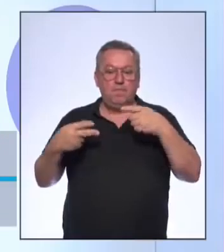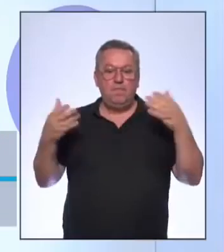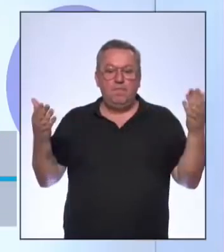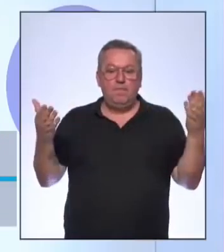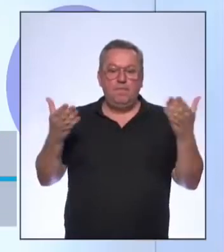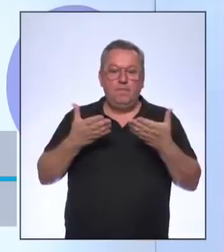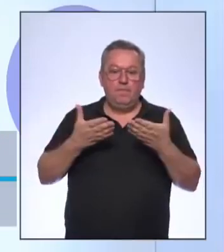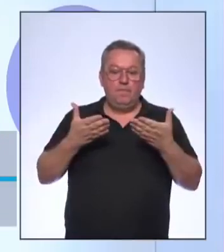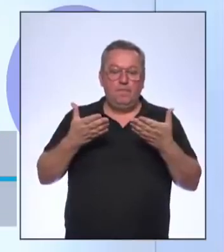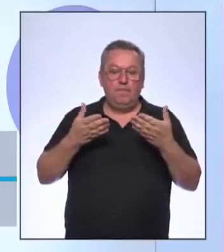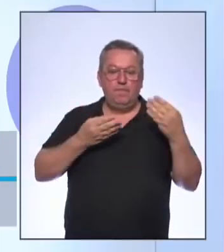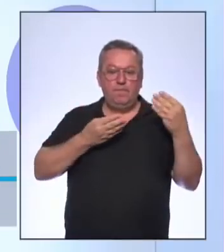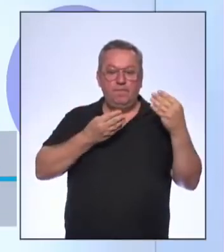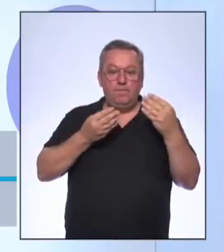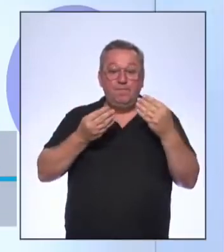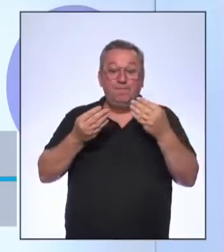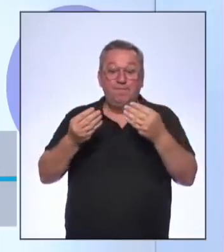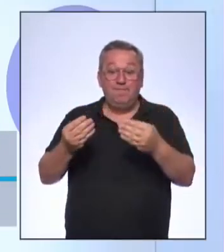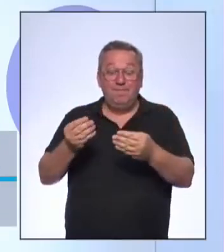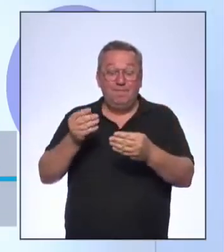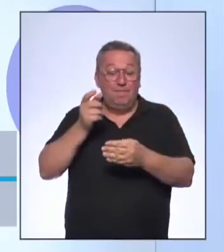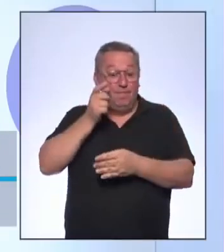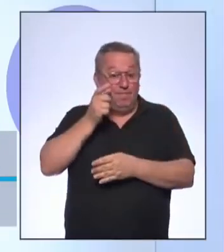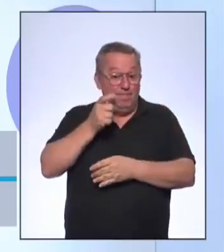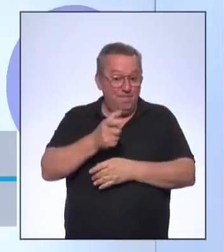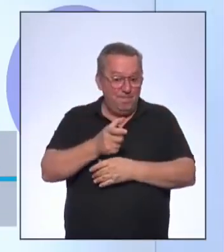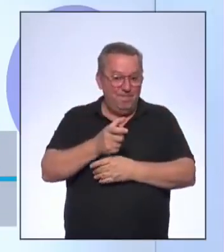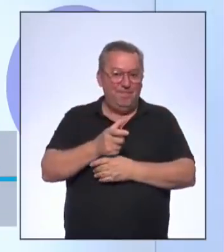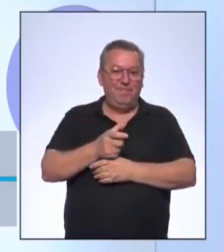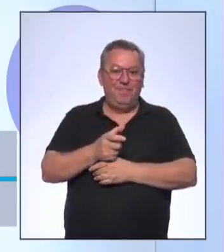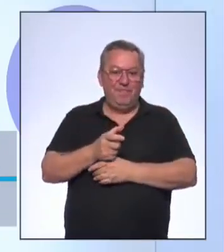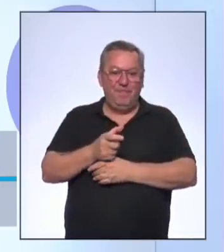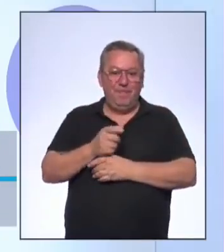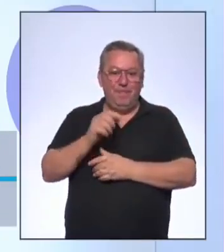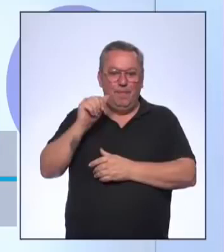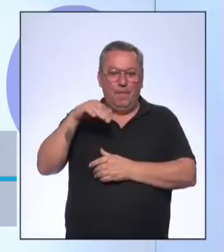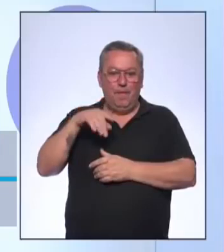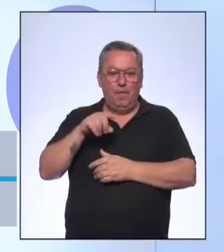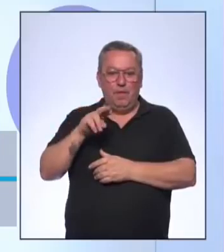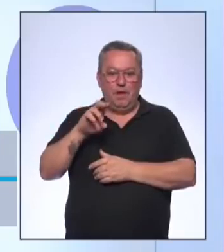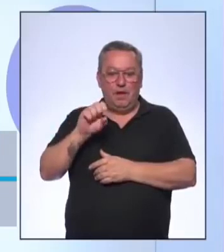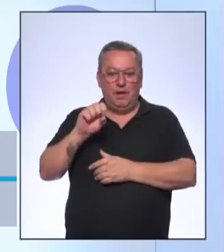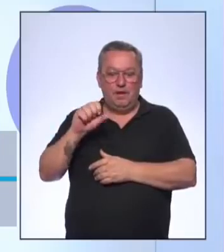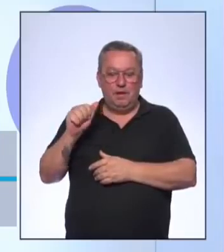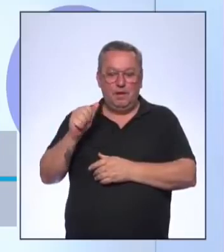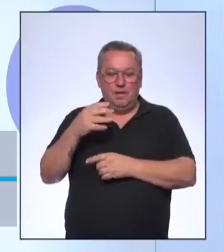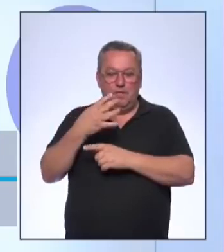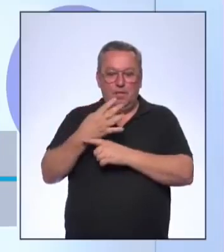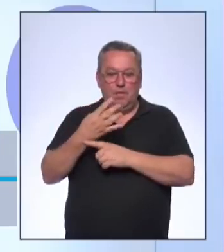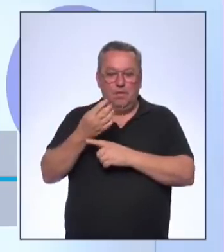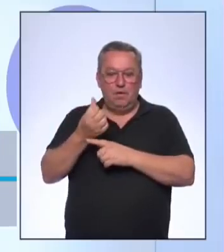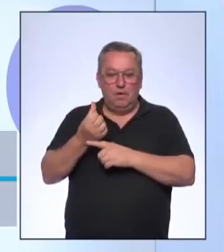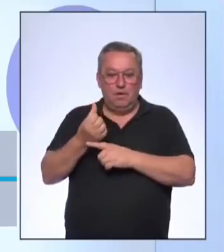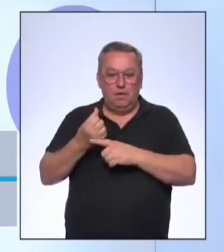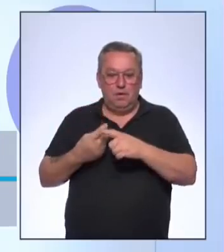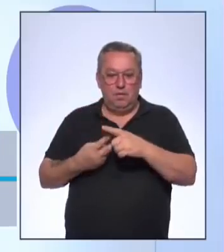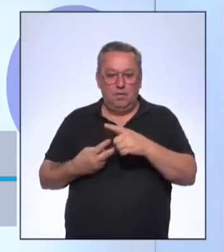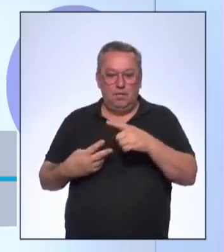vou te passar a parte interessante. Andressa, 46 sobre